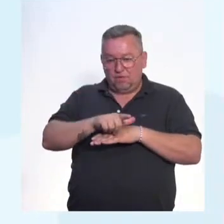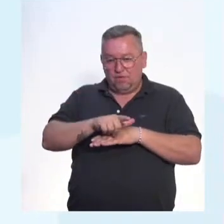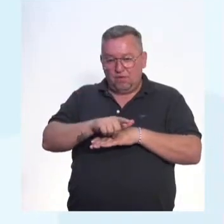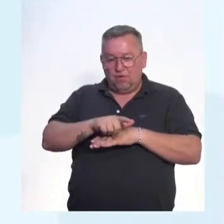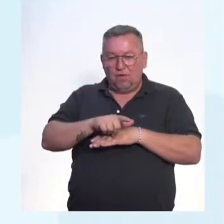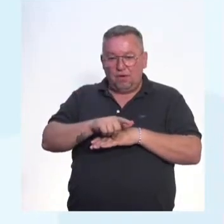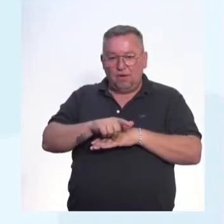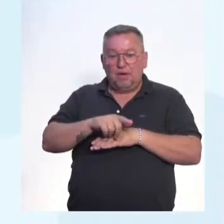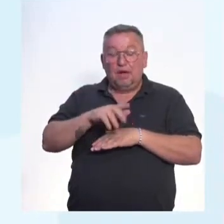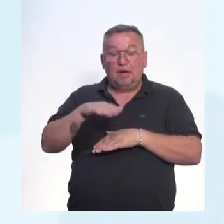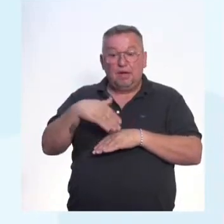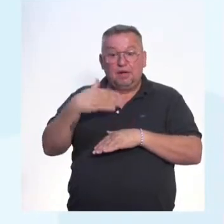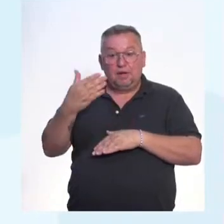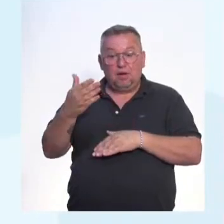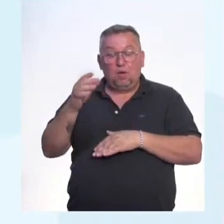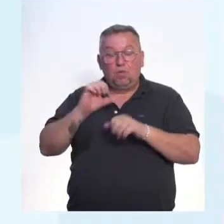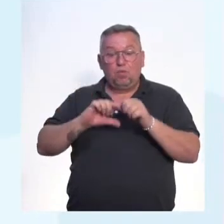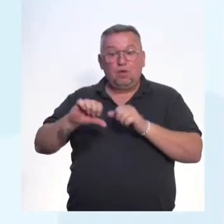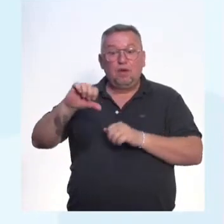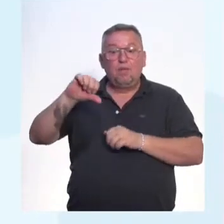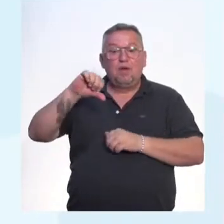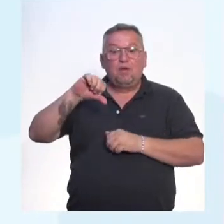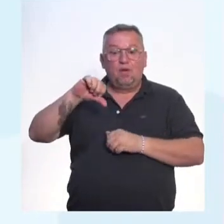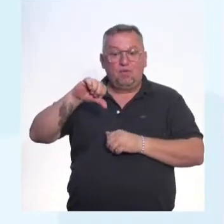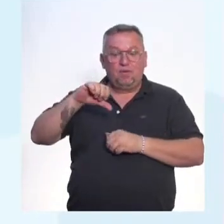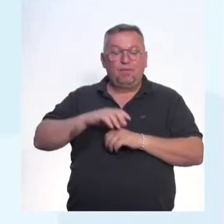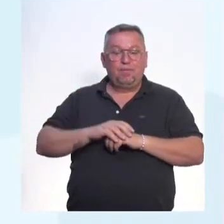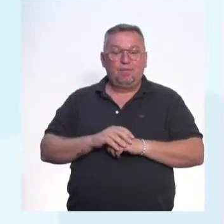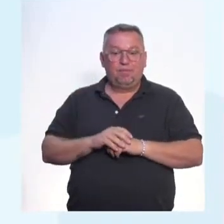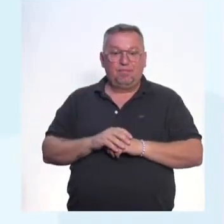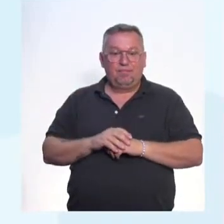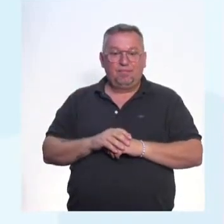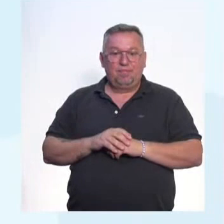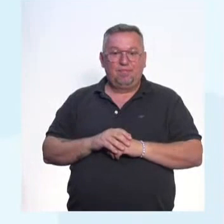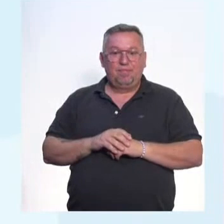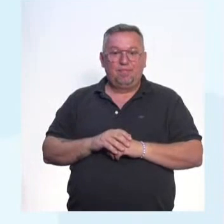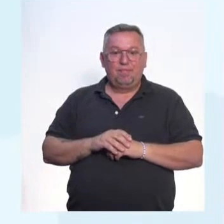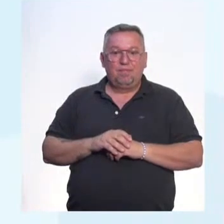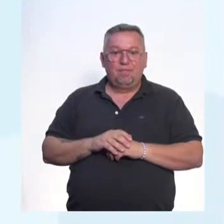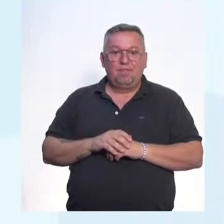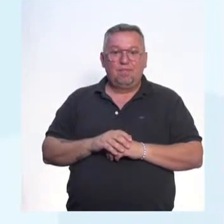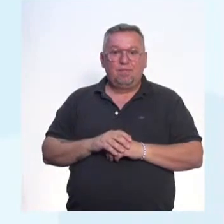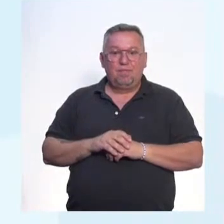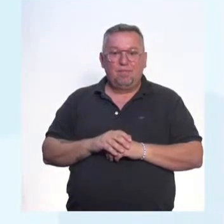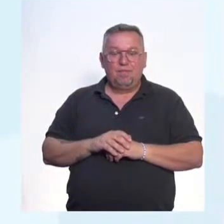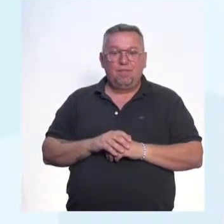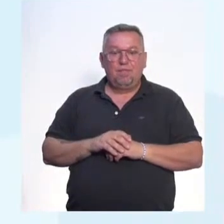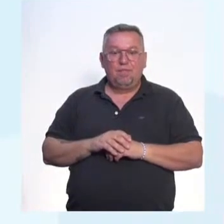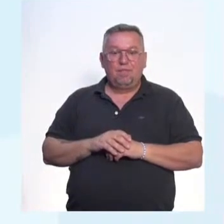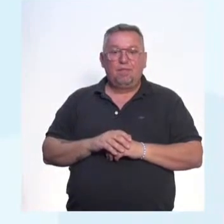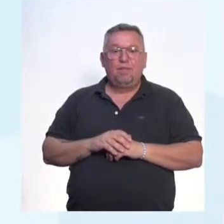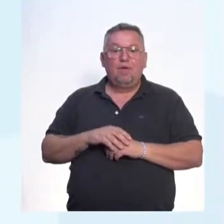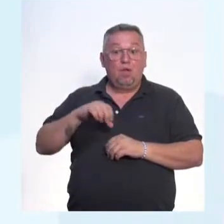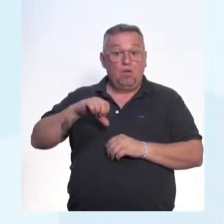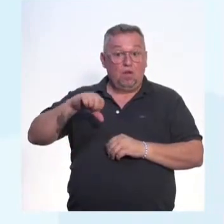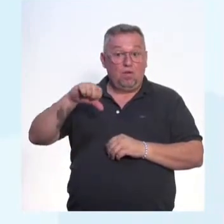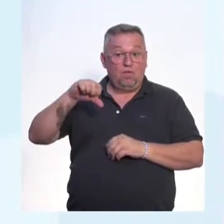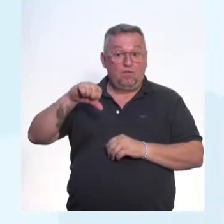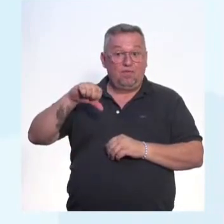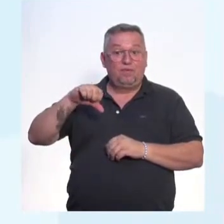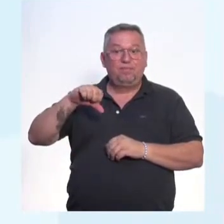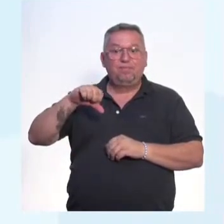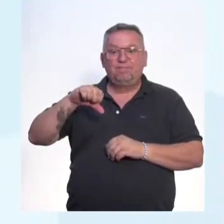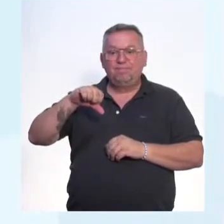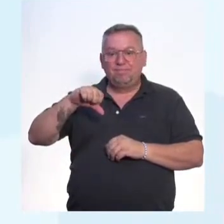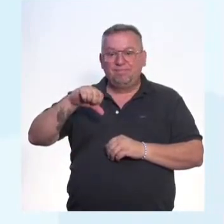o segundo lugar. Portanto, dos 10 que a gente tinha, vou tirar 1, teremos